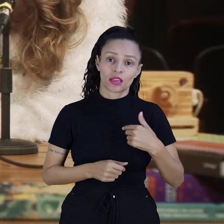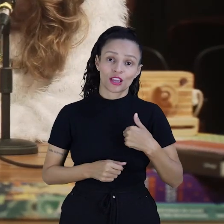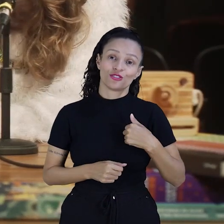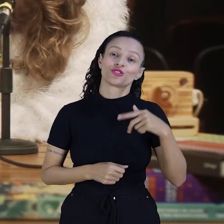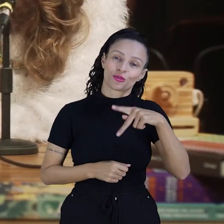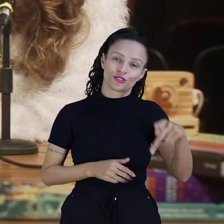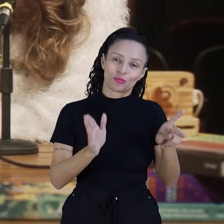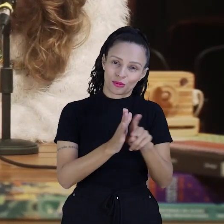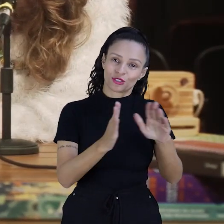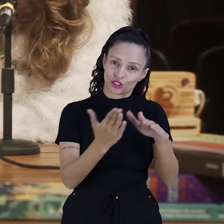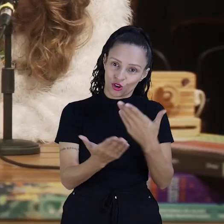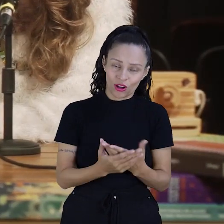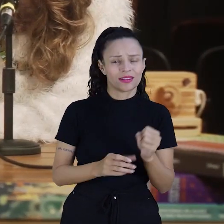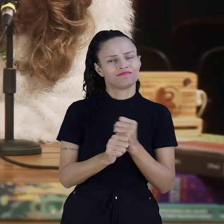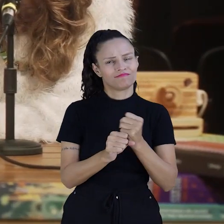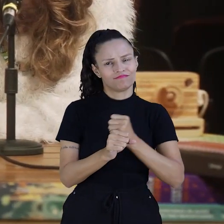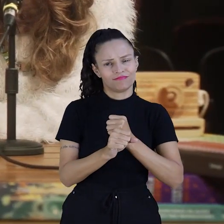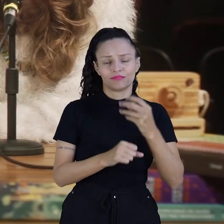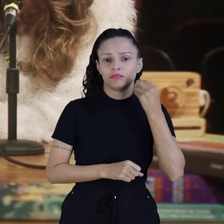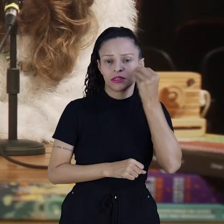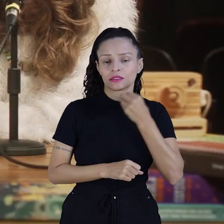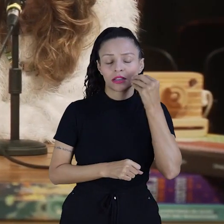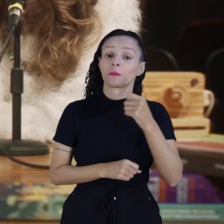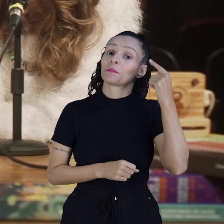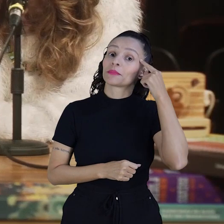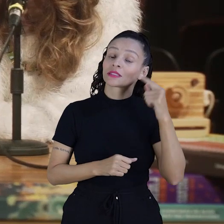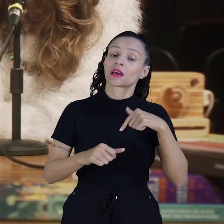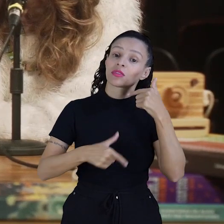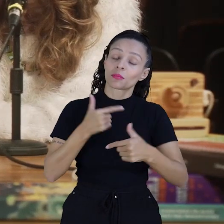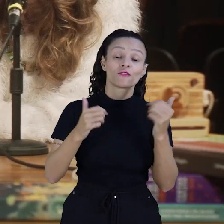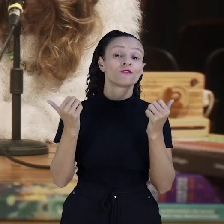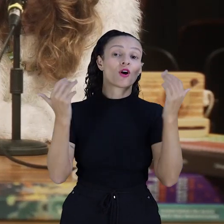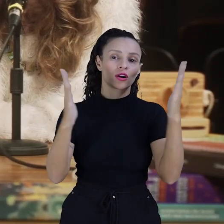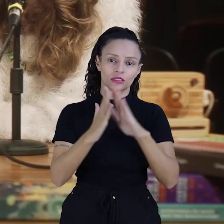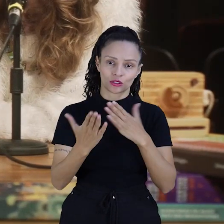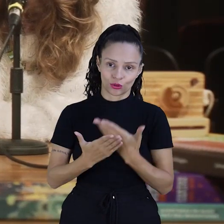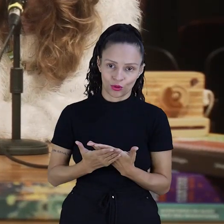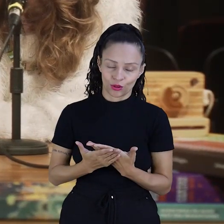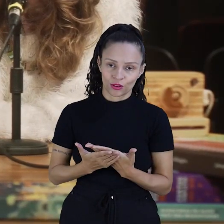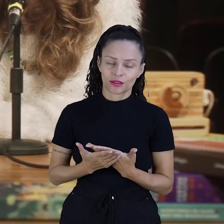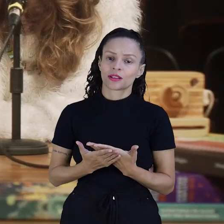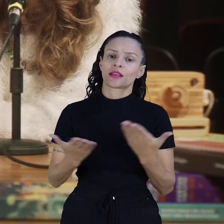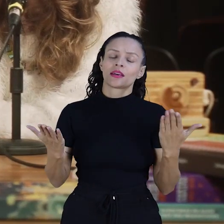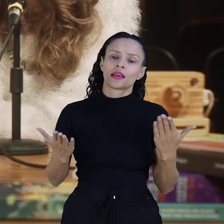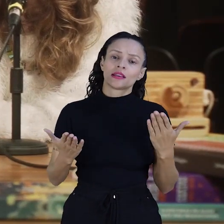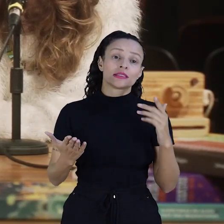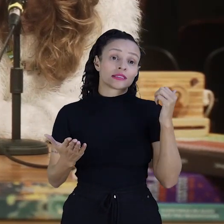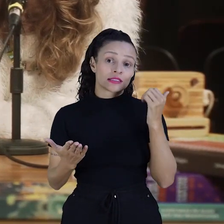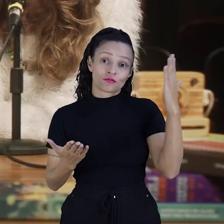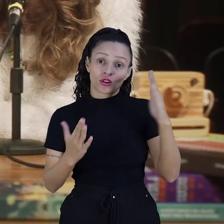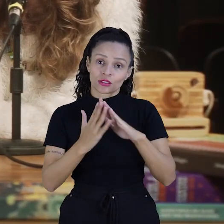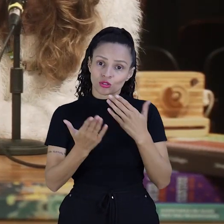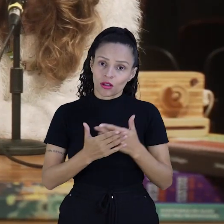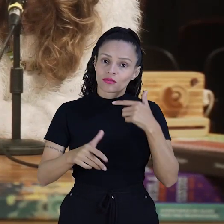num trabalho, porque eu sou muito professora de escola há muitos anos, pensar um trabalho fora da escola.